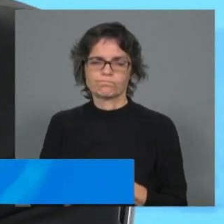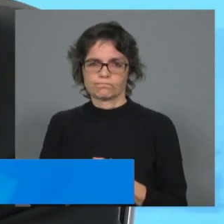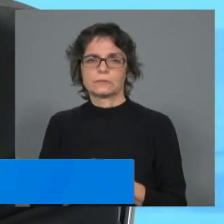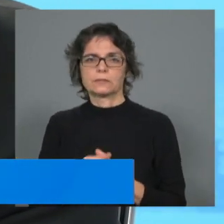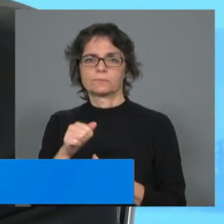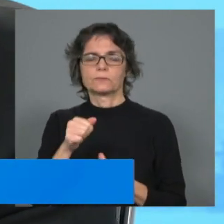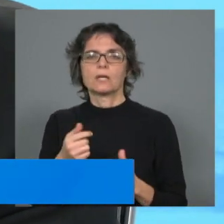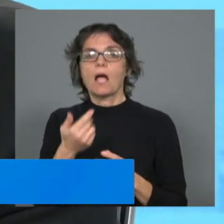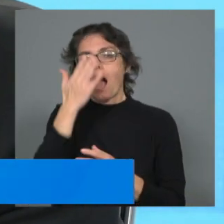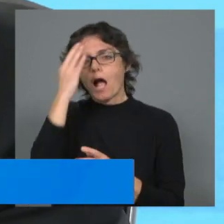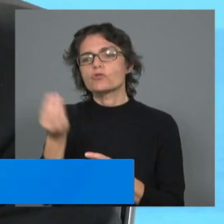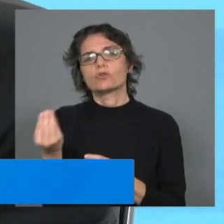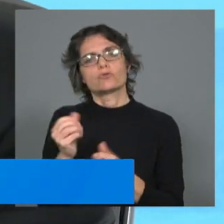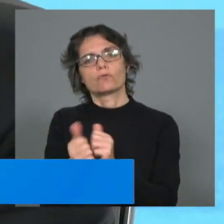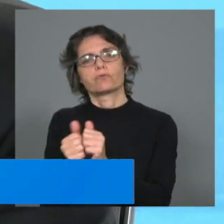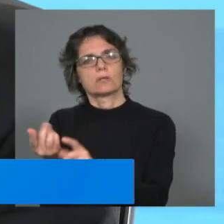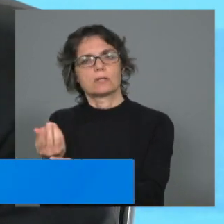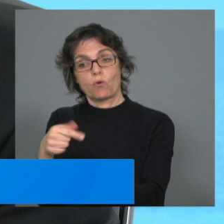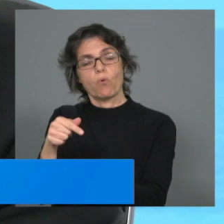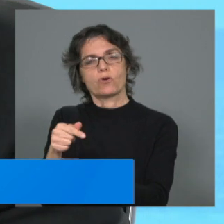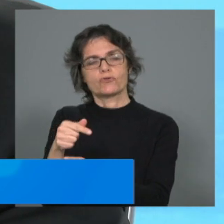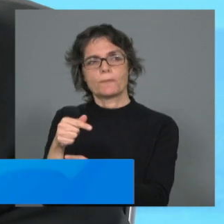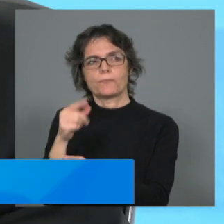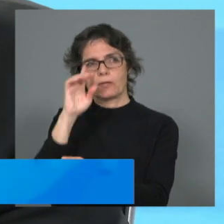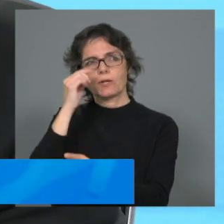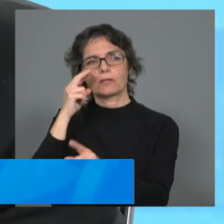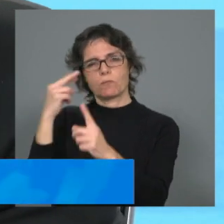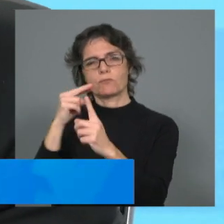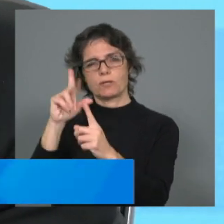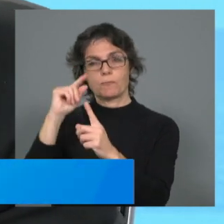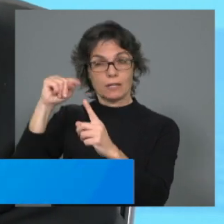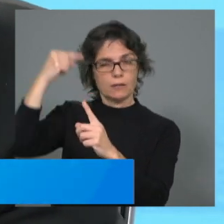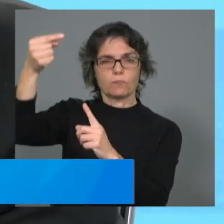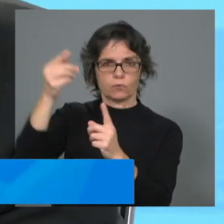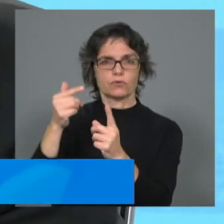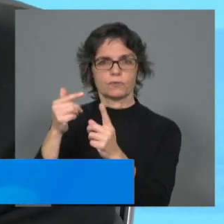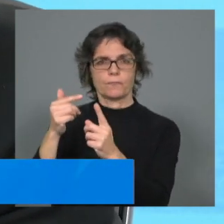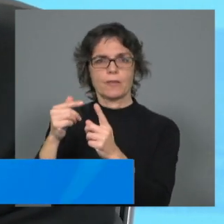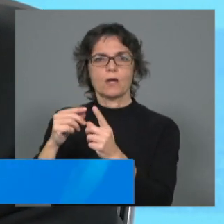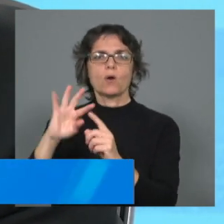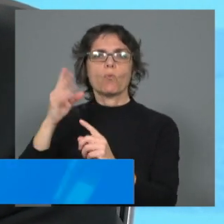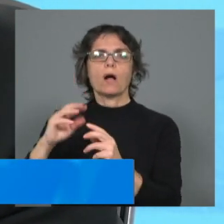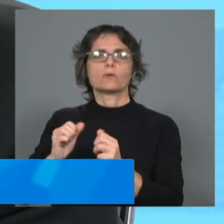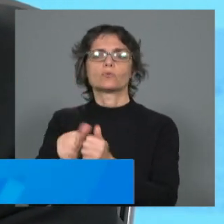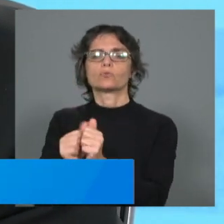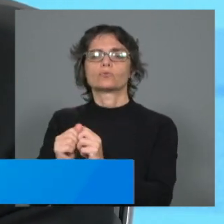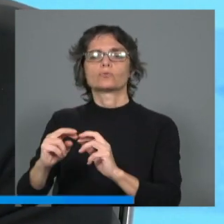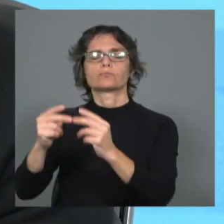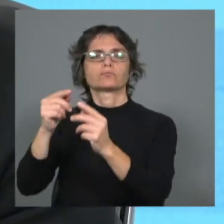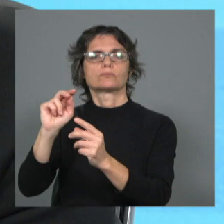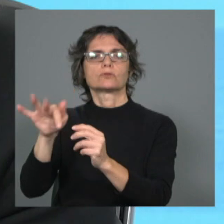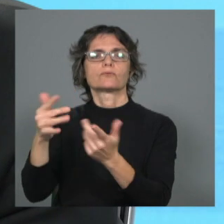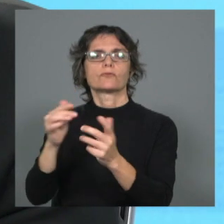os jovens atletas olham pós-carreira. E cada vez mais há atletas também a estudar, a tirar